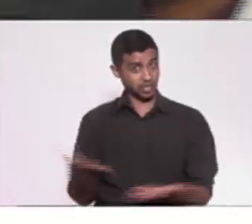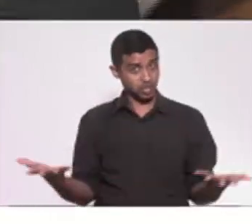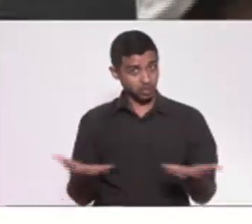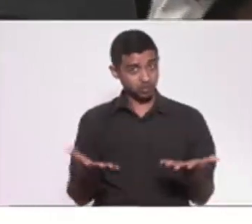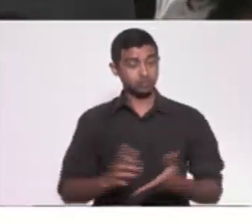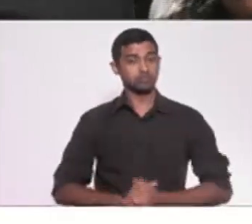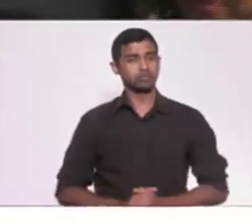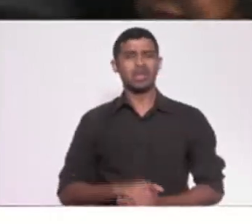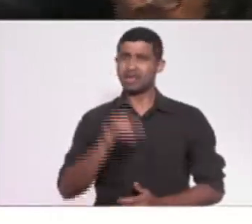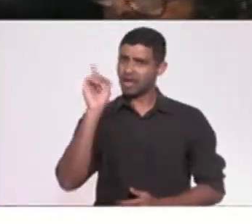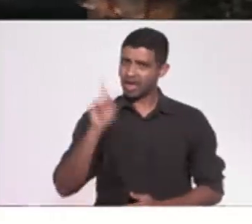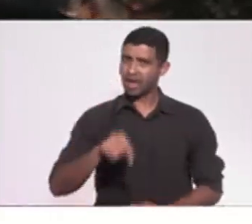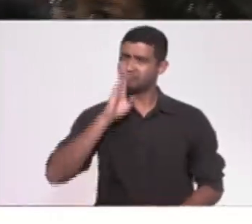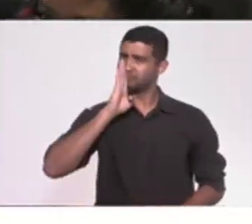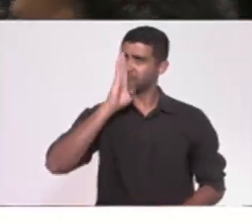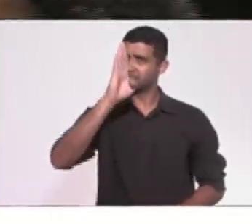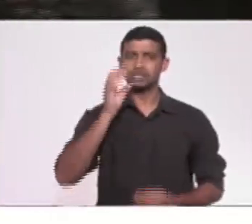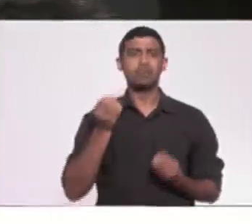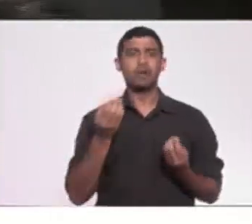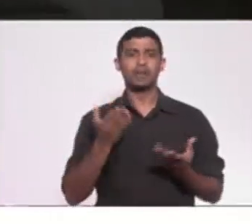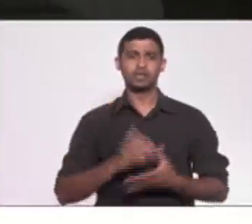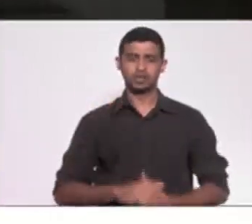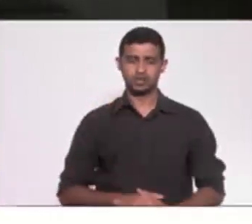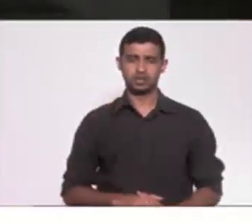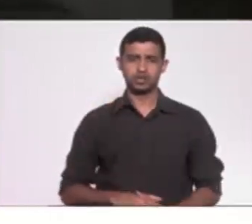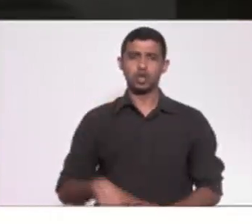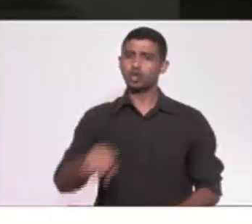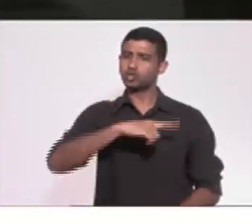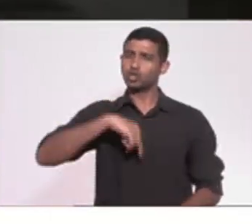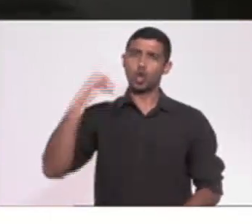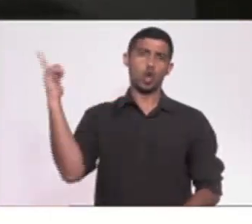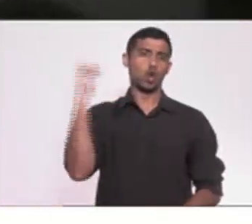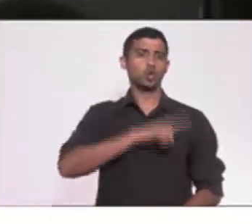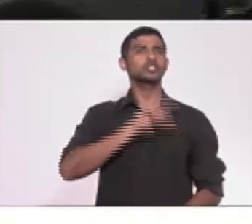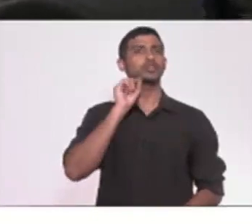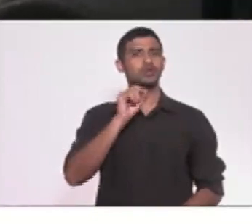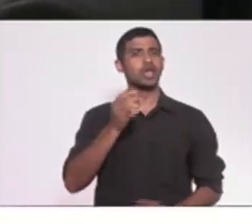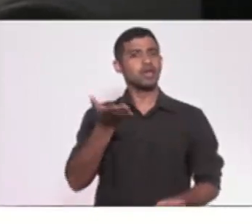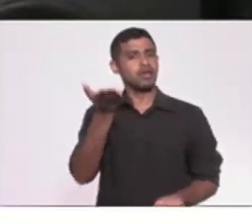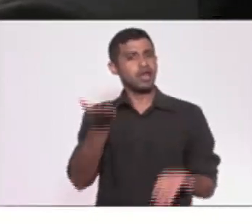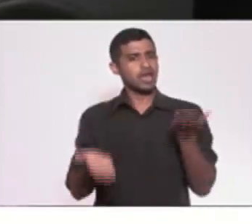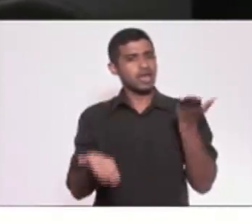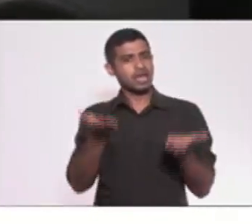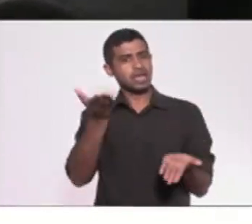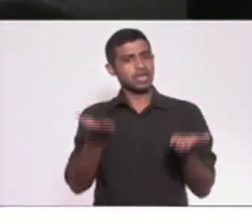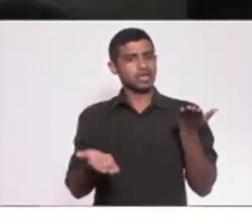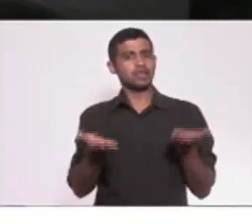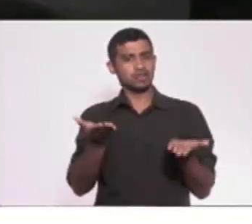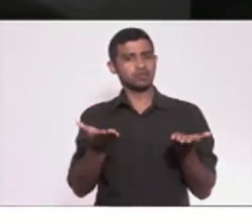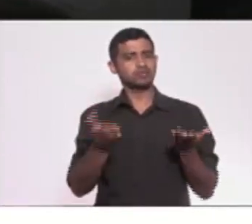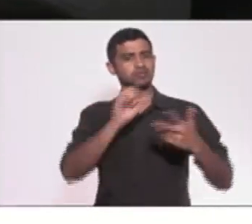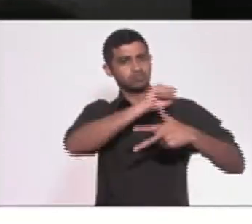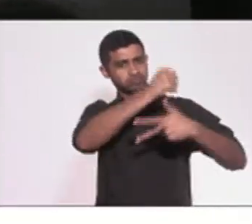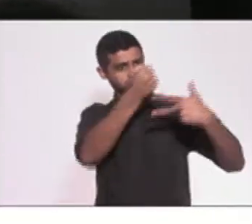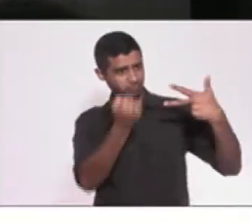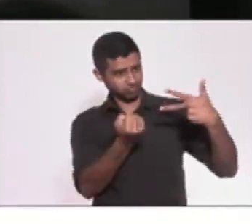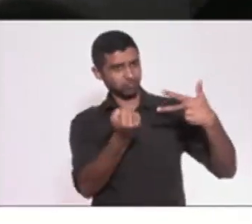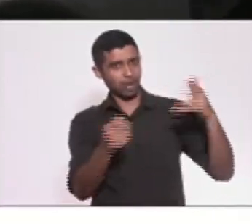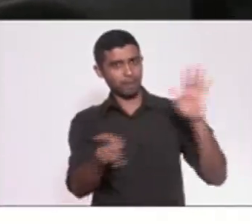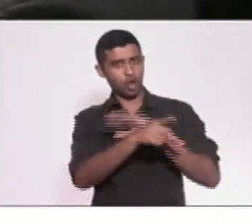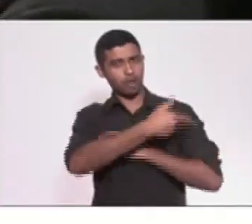Ela é fundamental para restabelecer o equilíbrio entre os poderes da